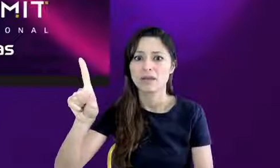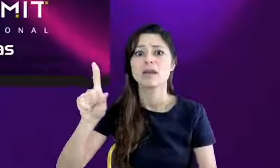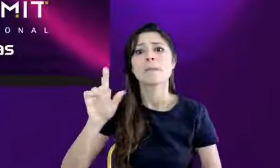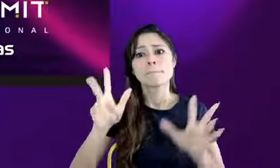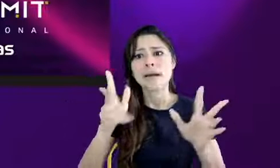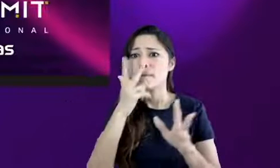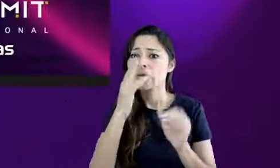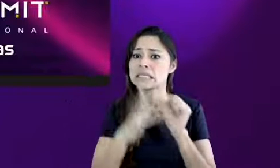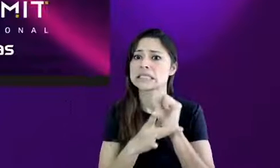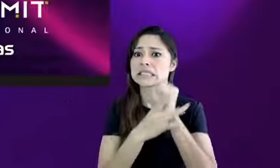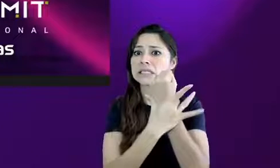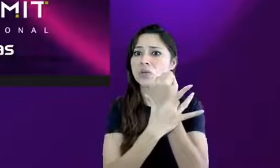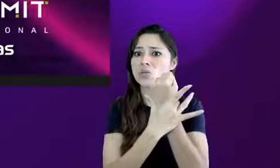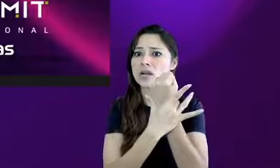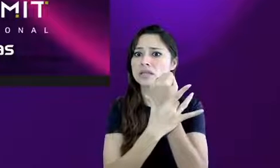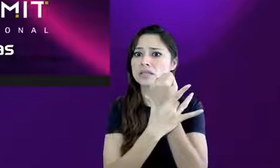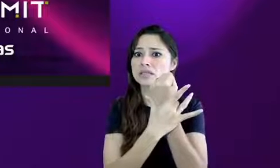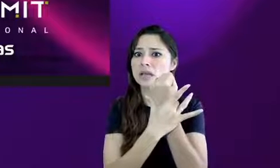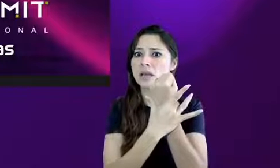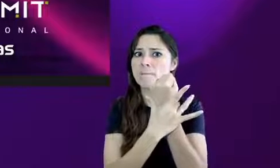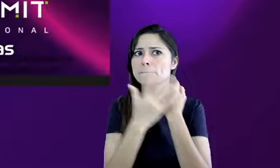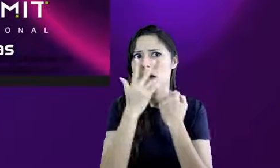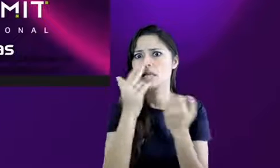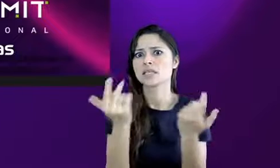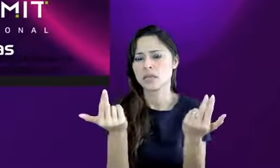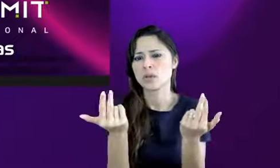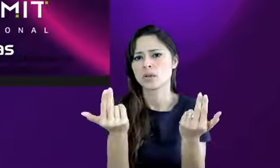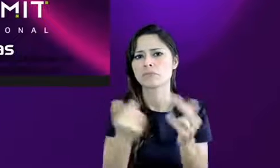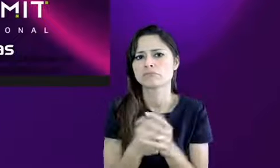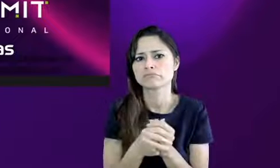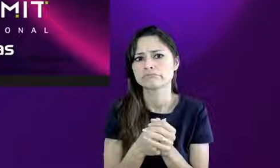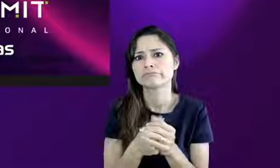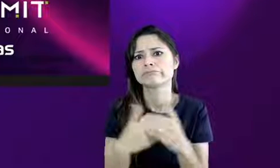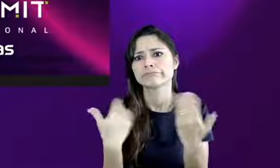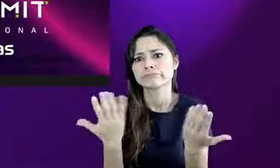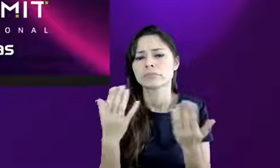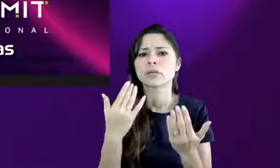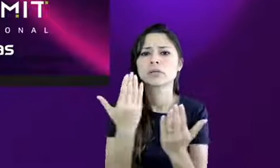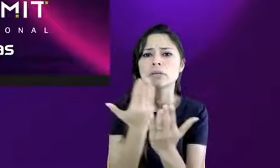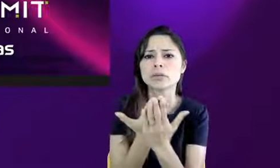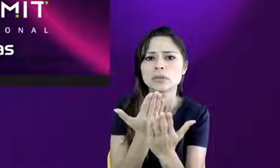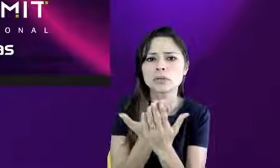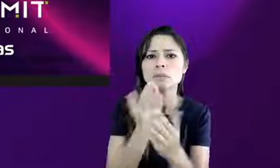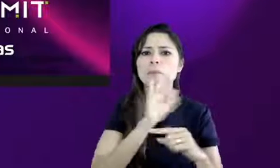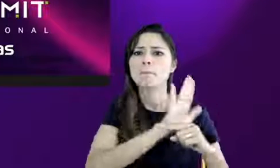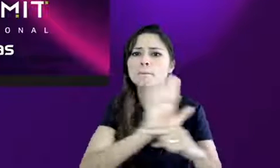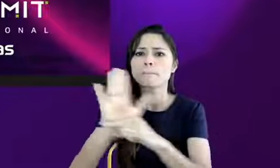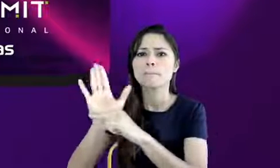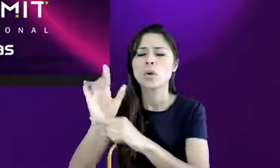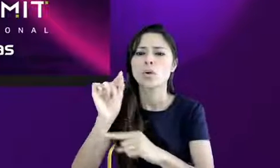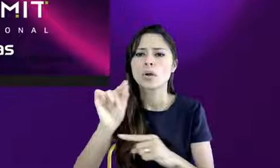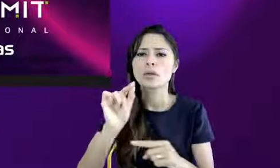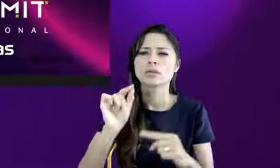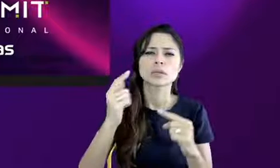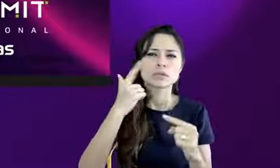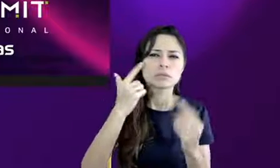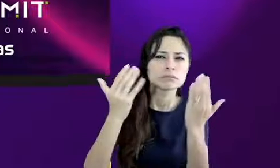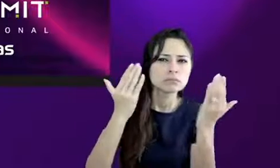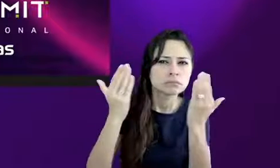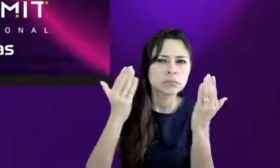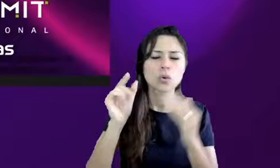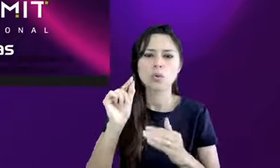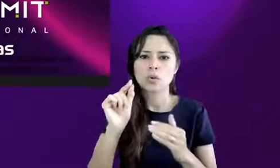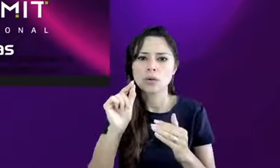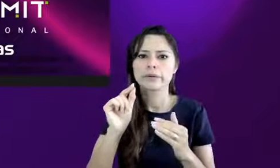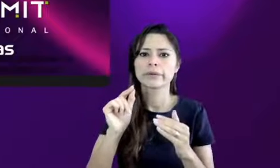com o vedolizumab. Por conta disso, nos estudos de revisão, nós observamos normalmente que, por exemplo, na